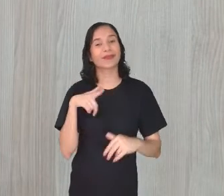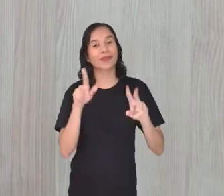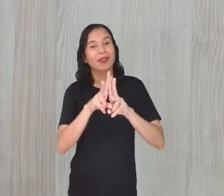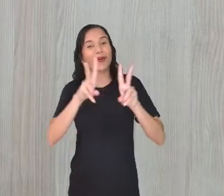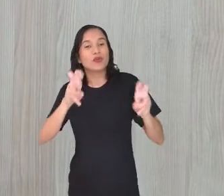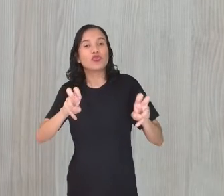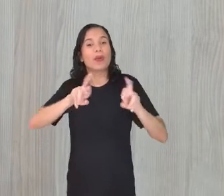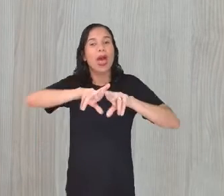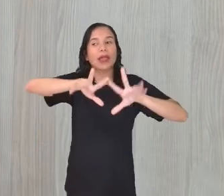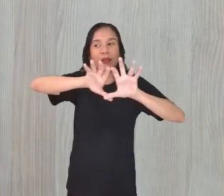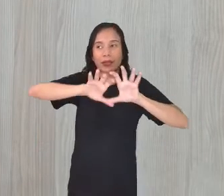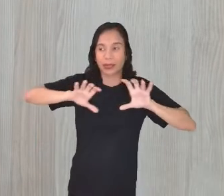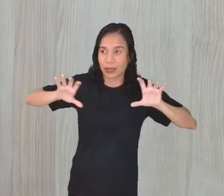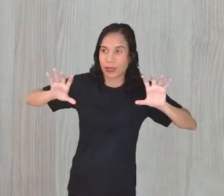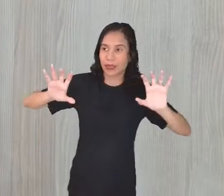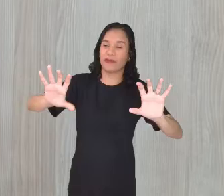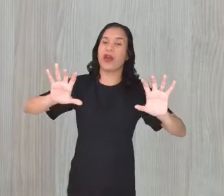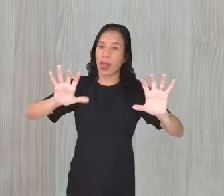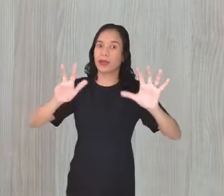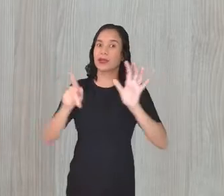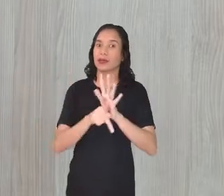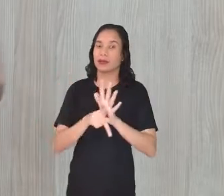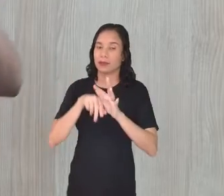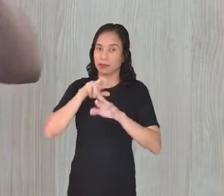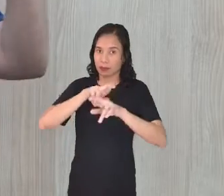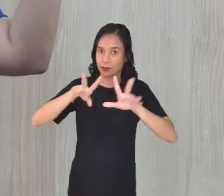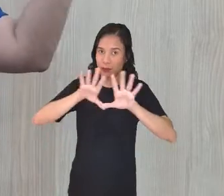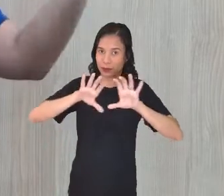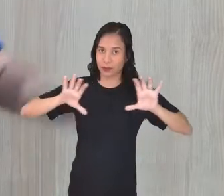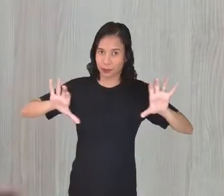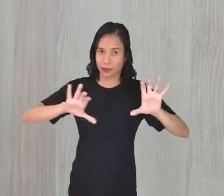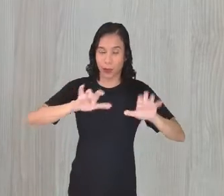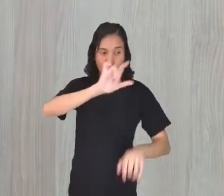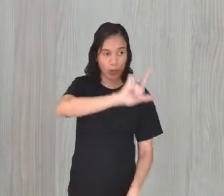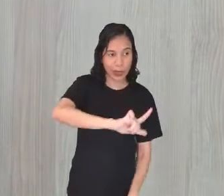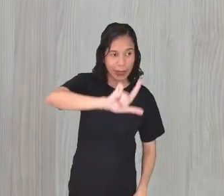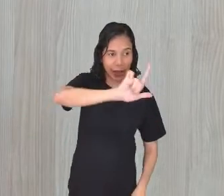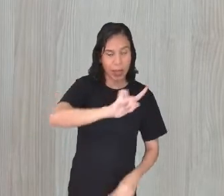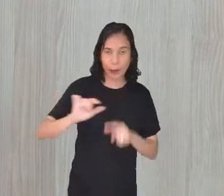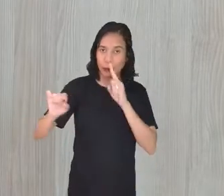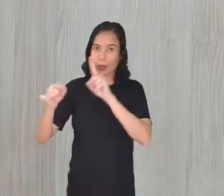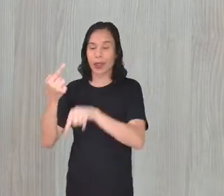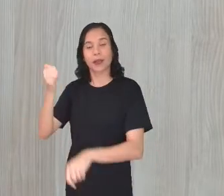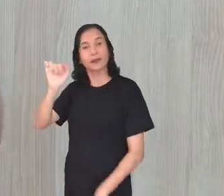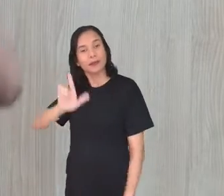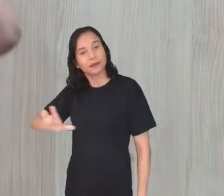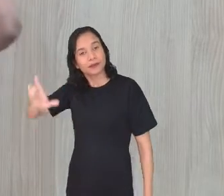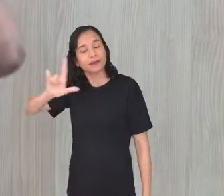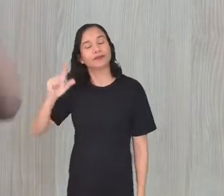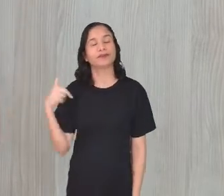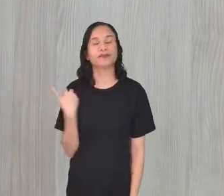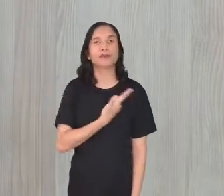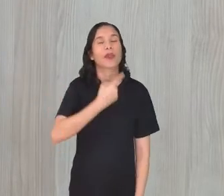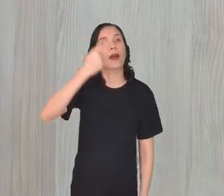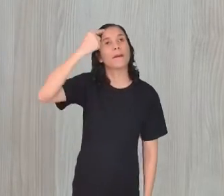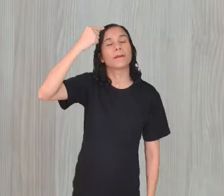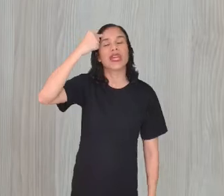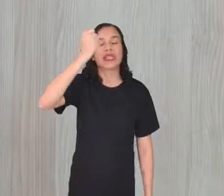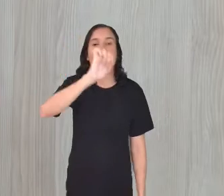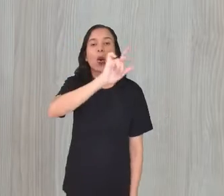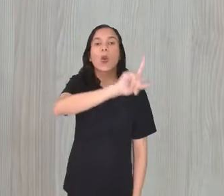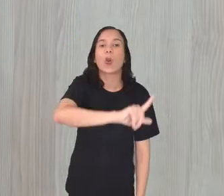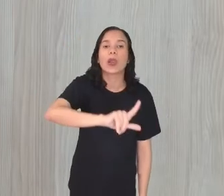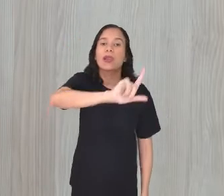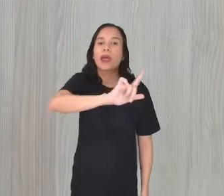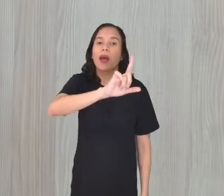essa distinção, né, sobre a distinção do texto literário e do texto não literário, a gente pode pensar no texto literário como